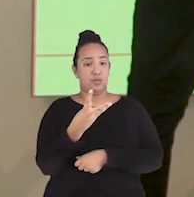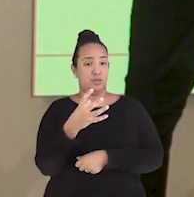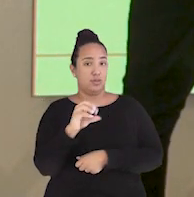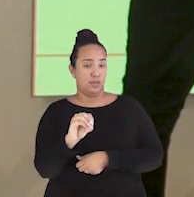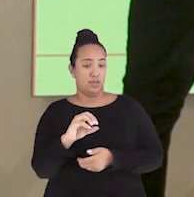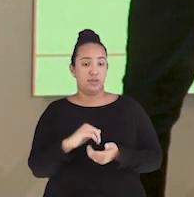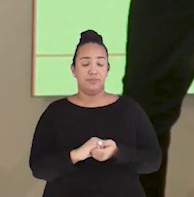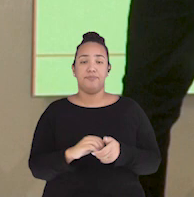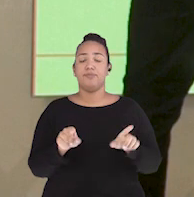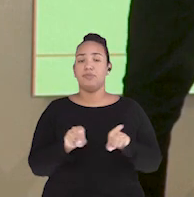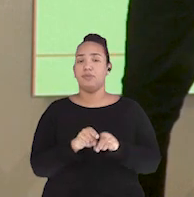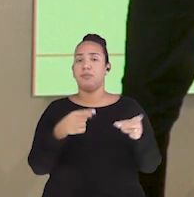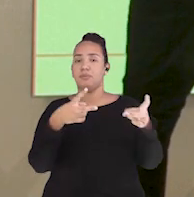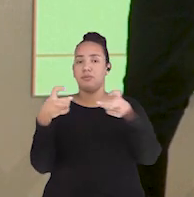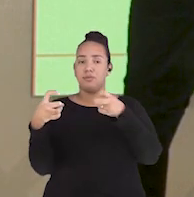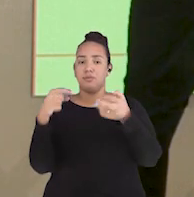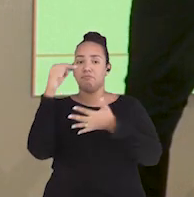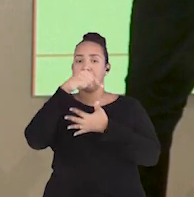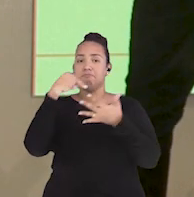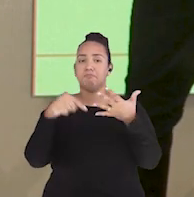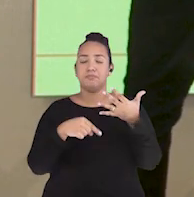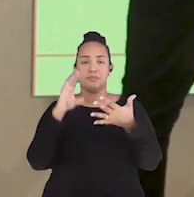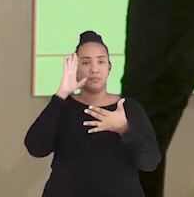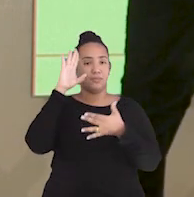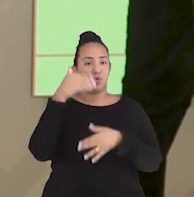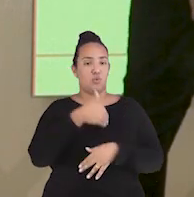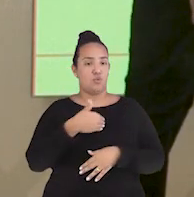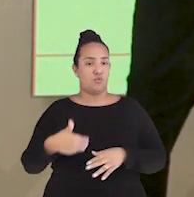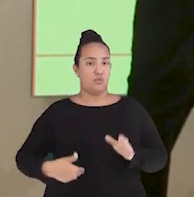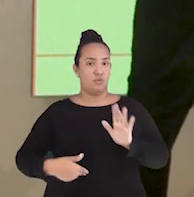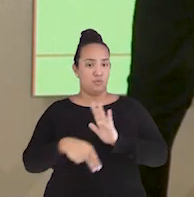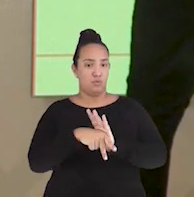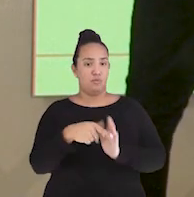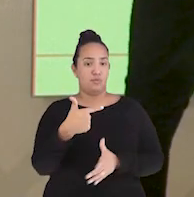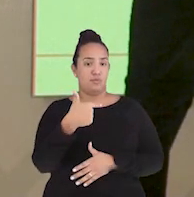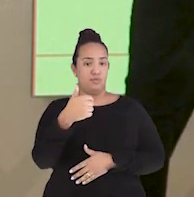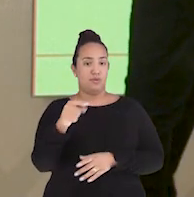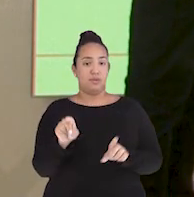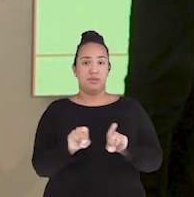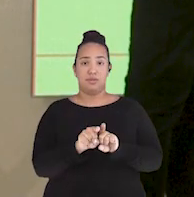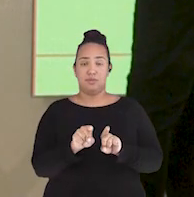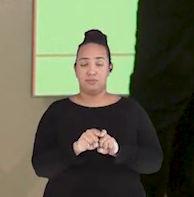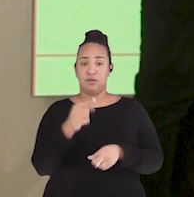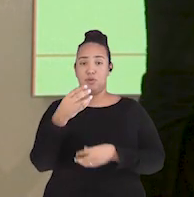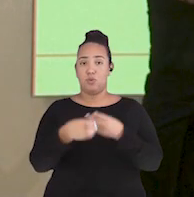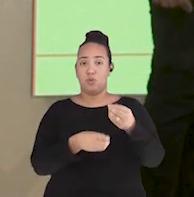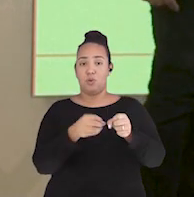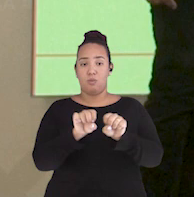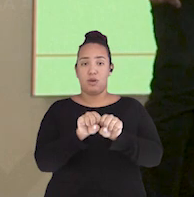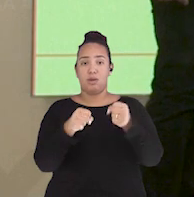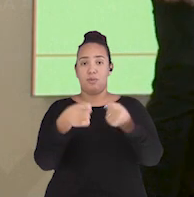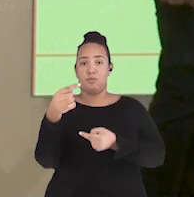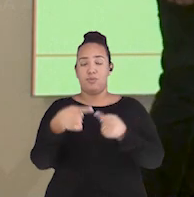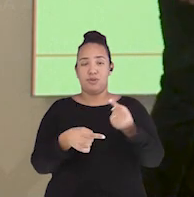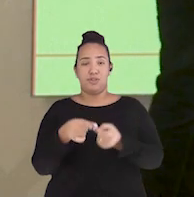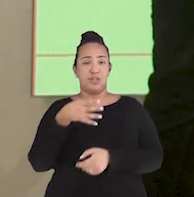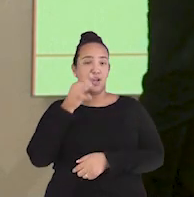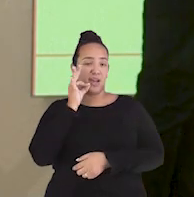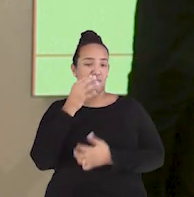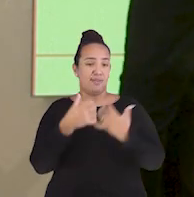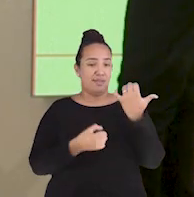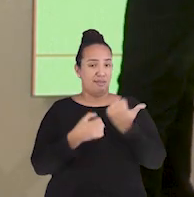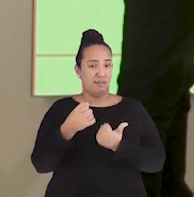1930. Vimos os principais pontos sobre o governo provisório de Vargas. Falamos sobre a queda da política do café com